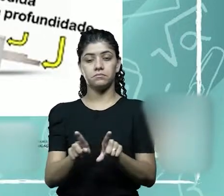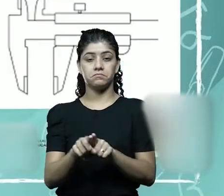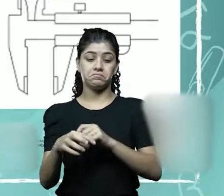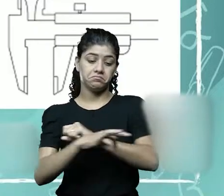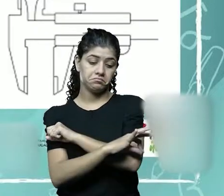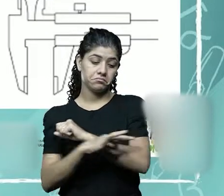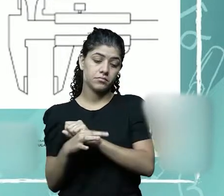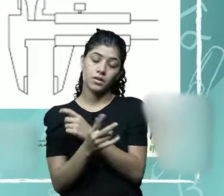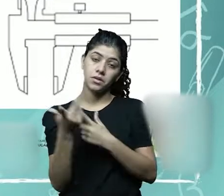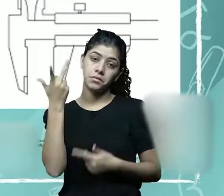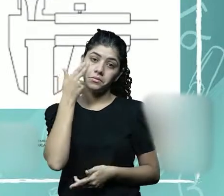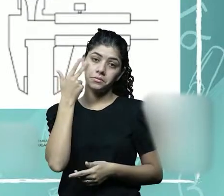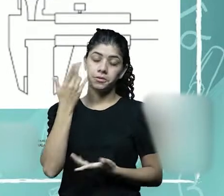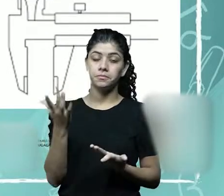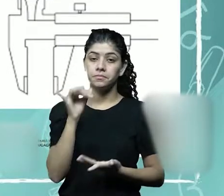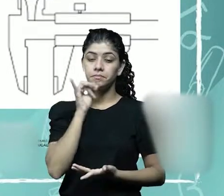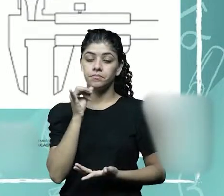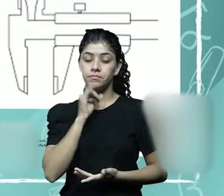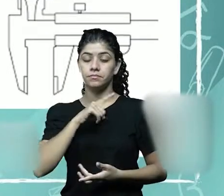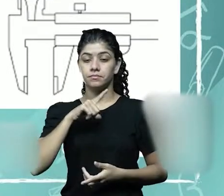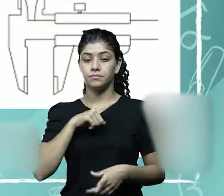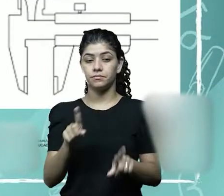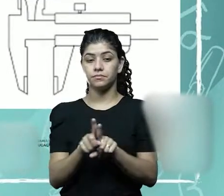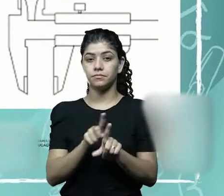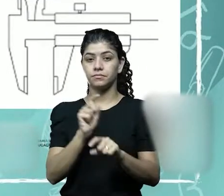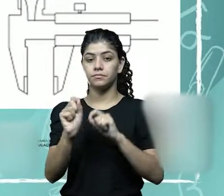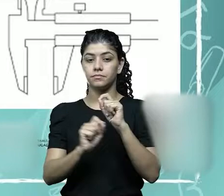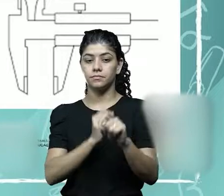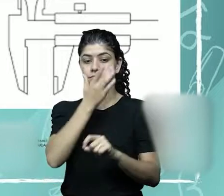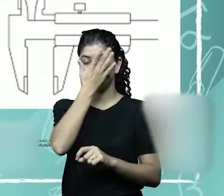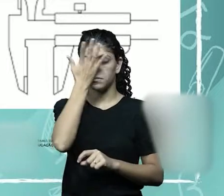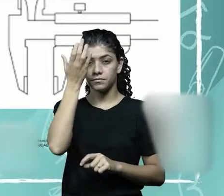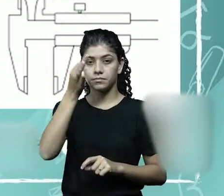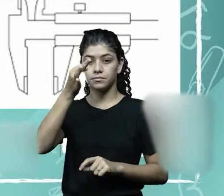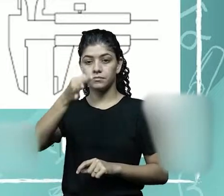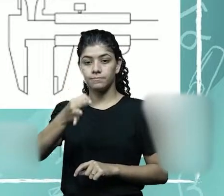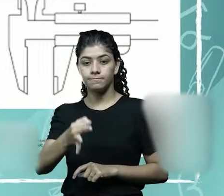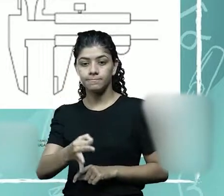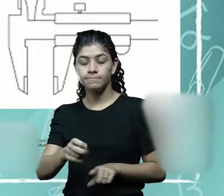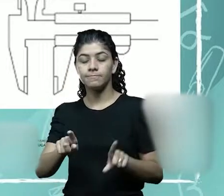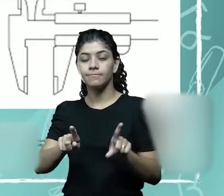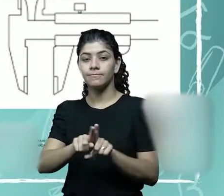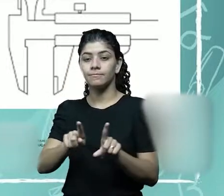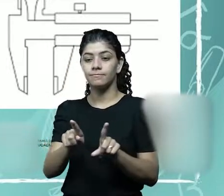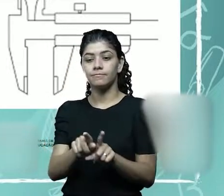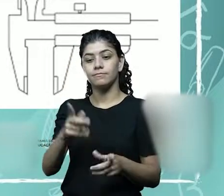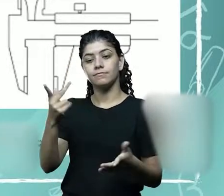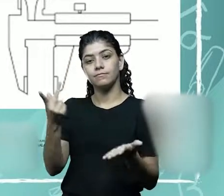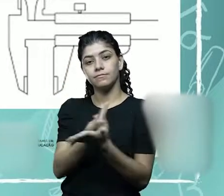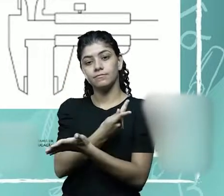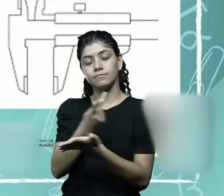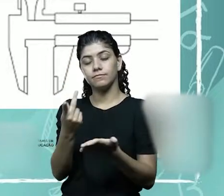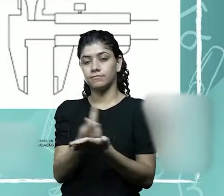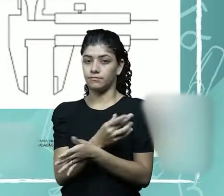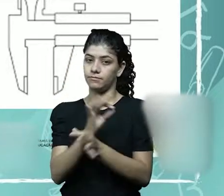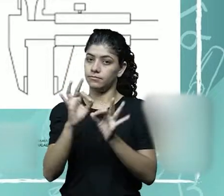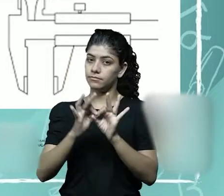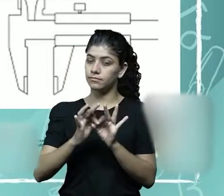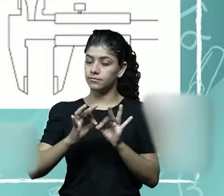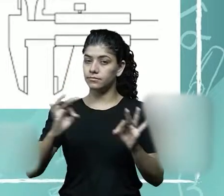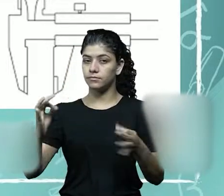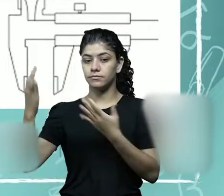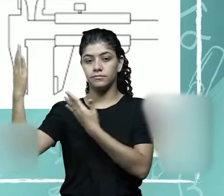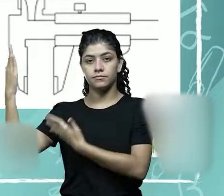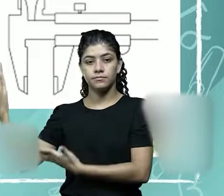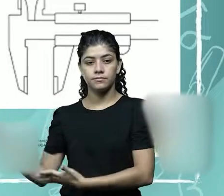comum. Nesse exemplo, nós temos a forma correta e a forma errada de se fazer uma medição com o